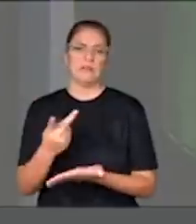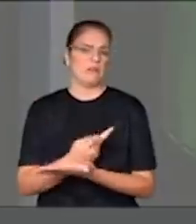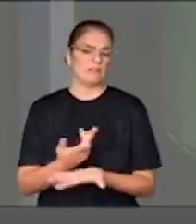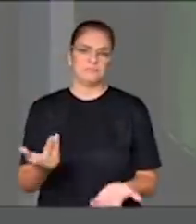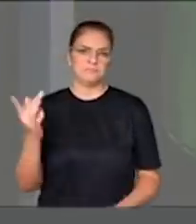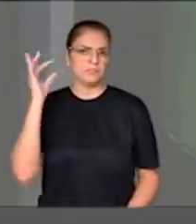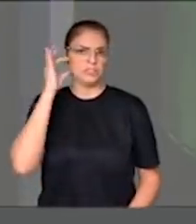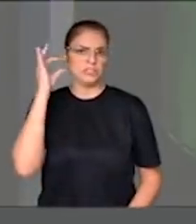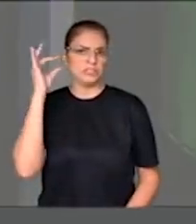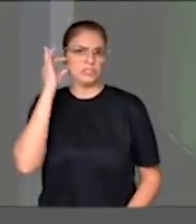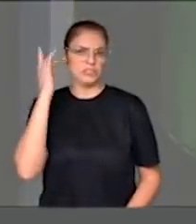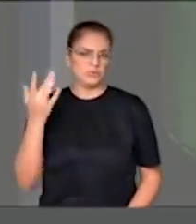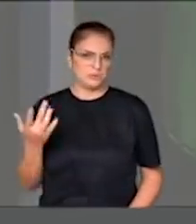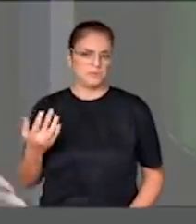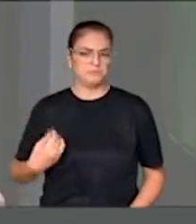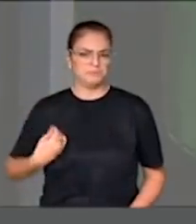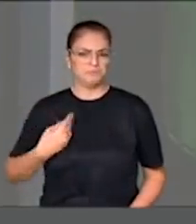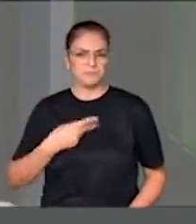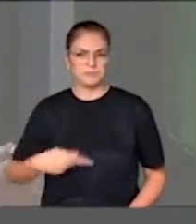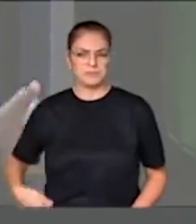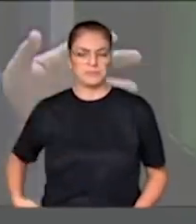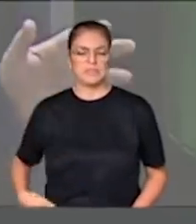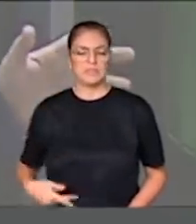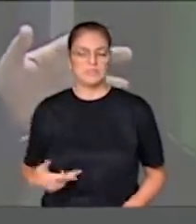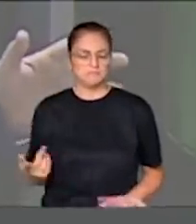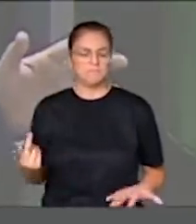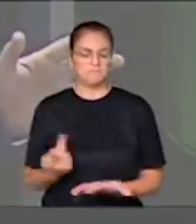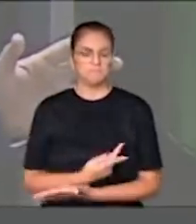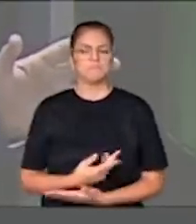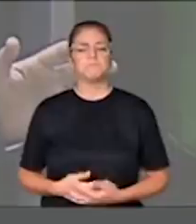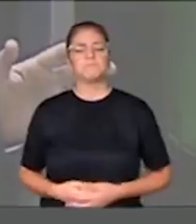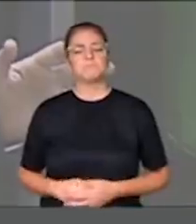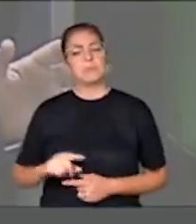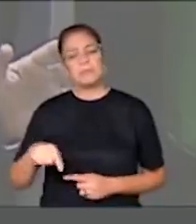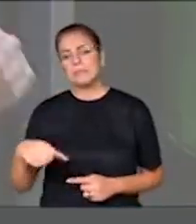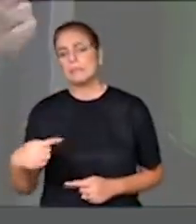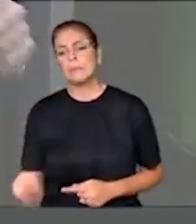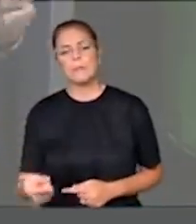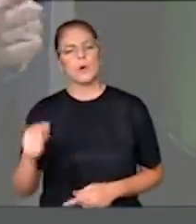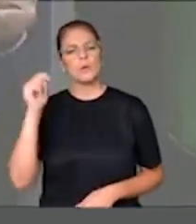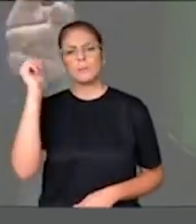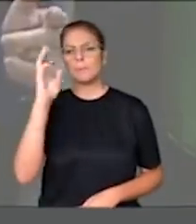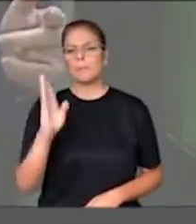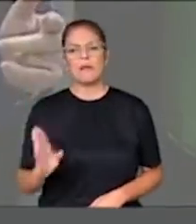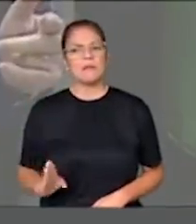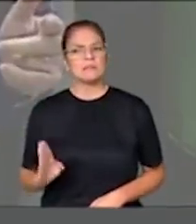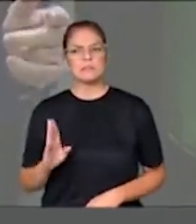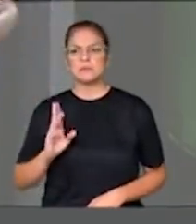presidenta dilma e que jogou a partir daí o país progressivamente